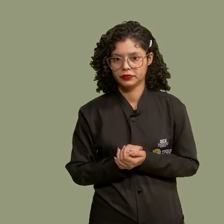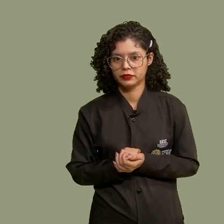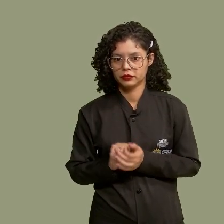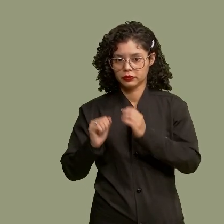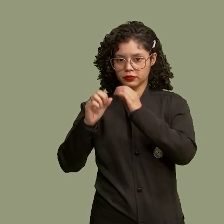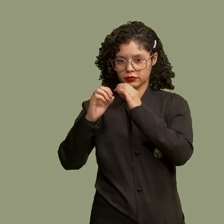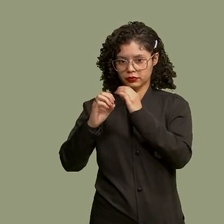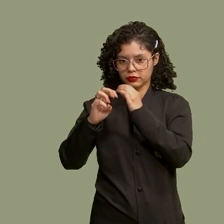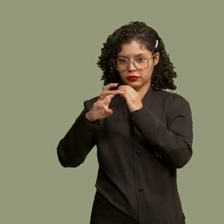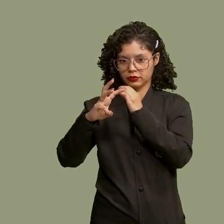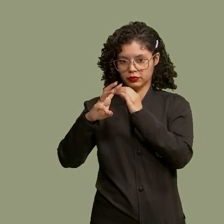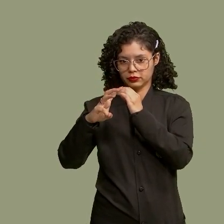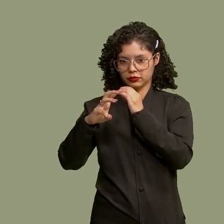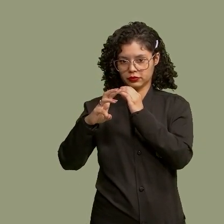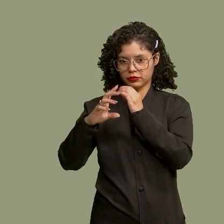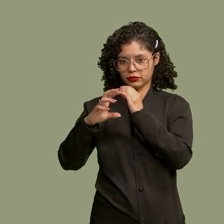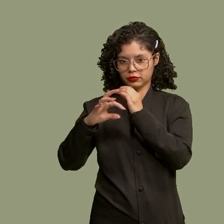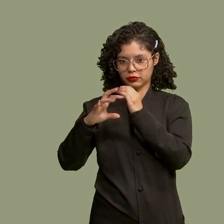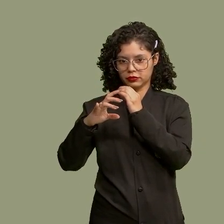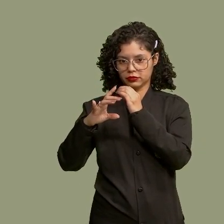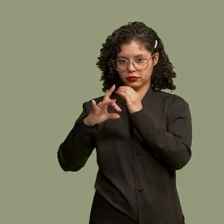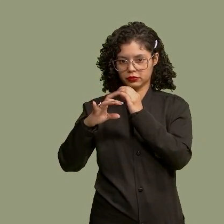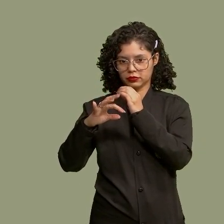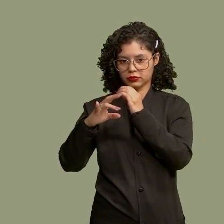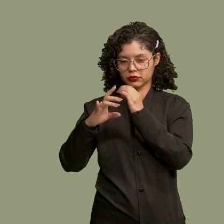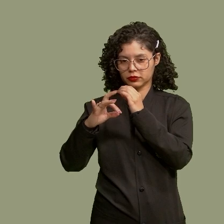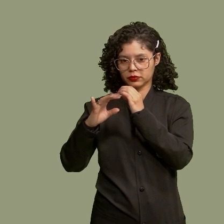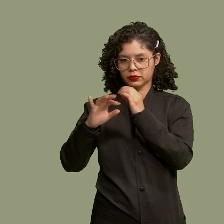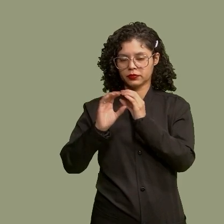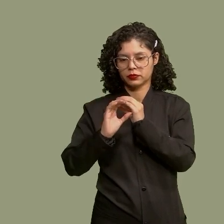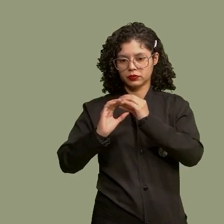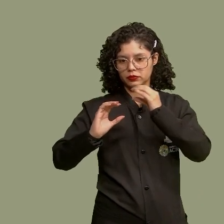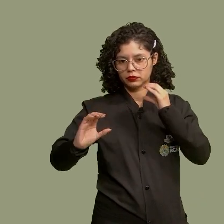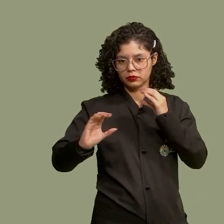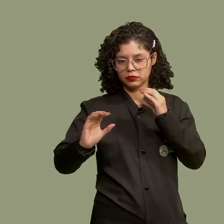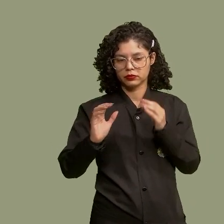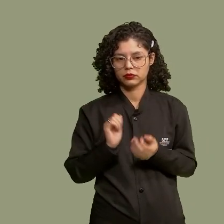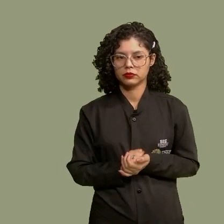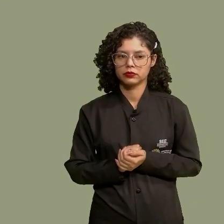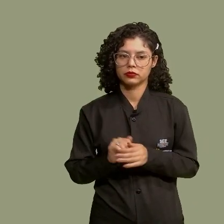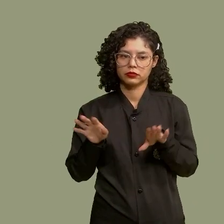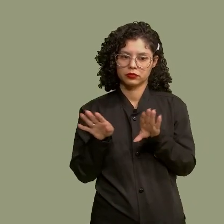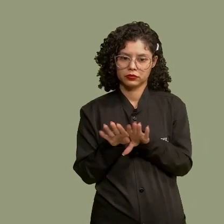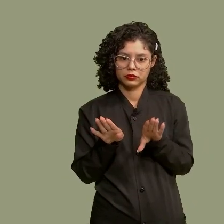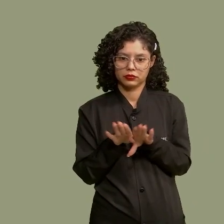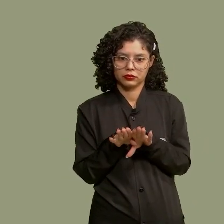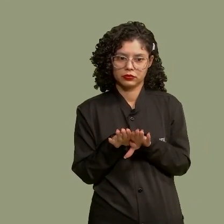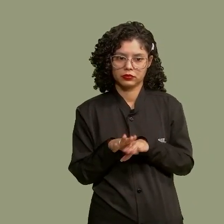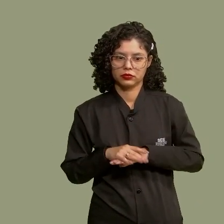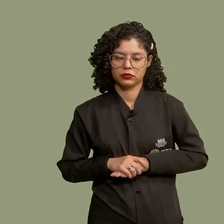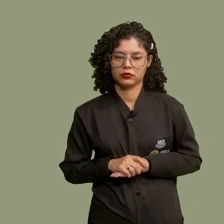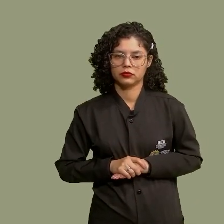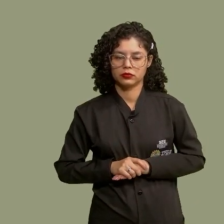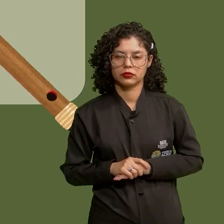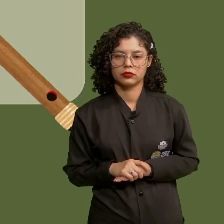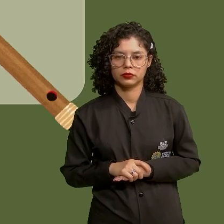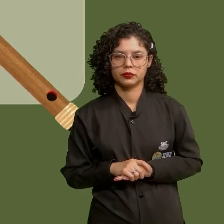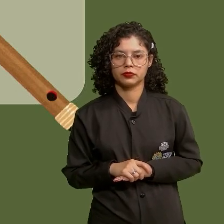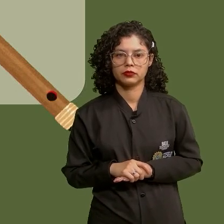trompete é um instrumento de sopro de metal que é tocado com os lábios em um